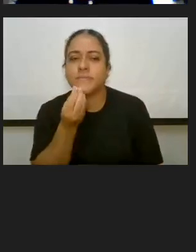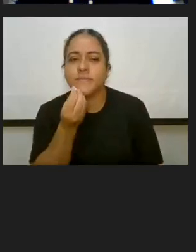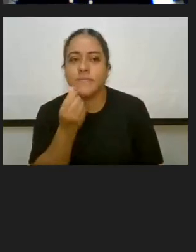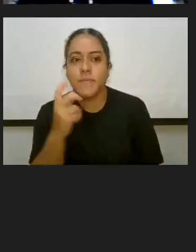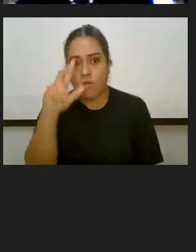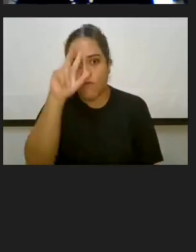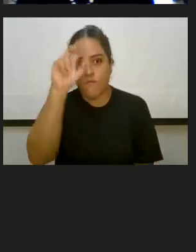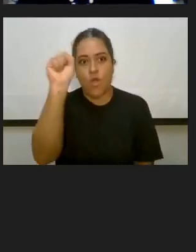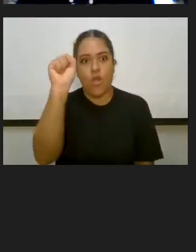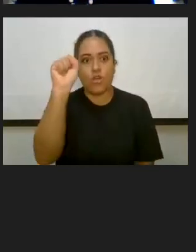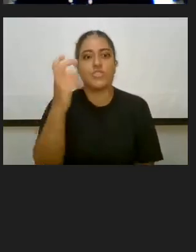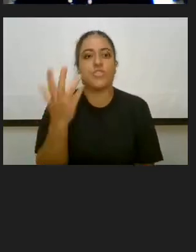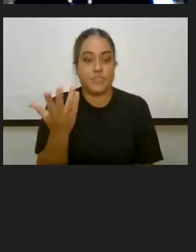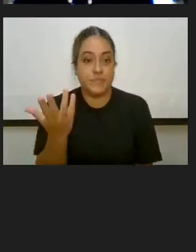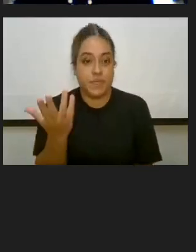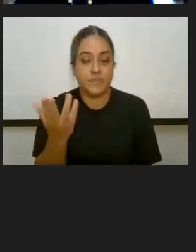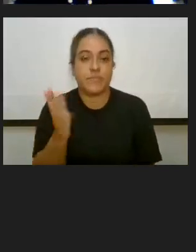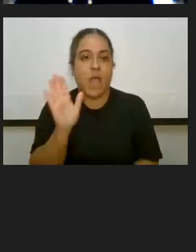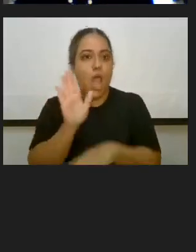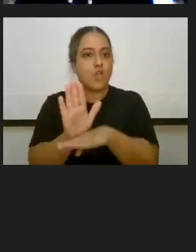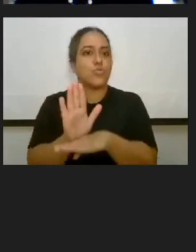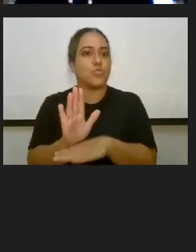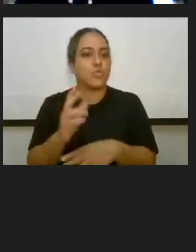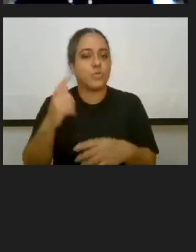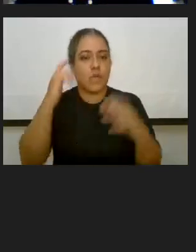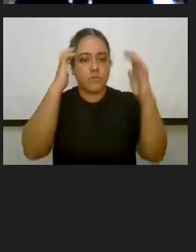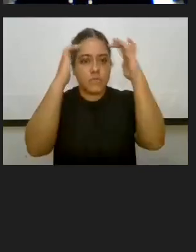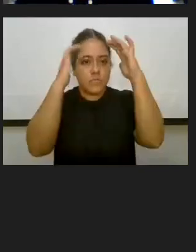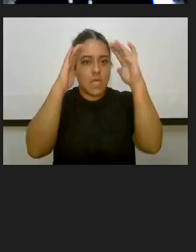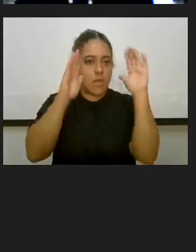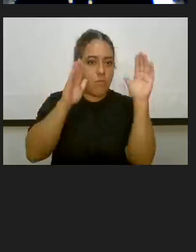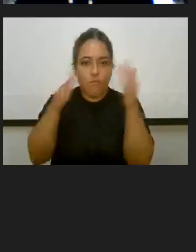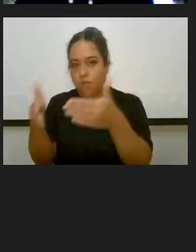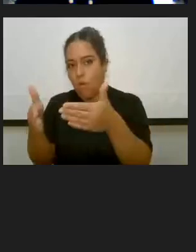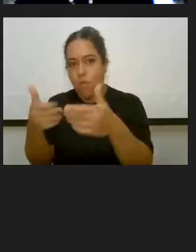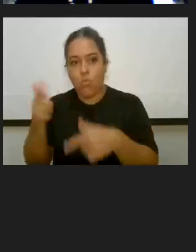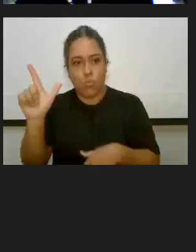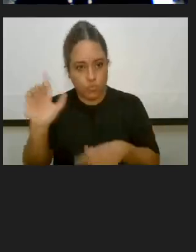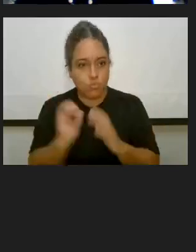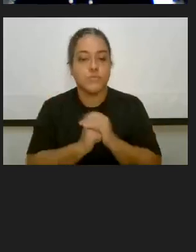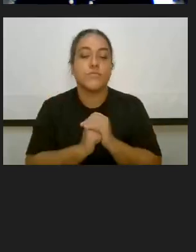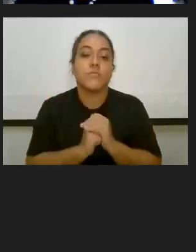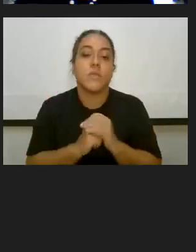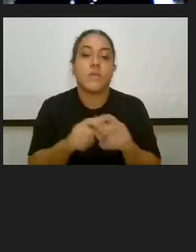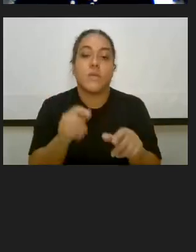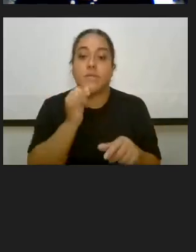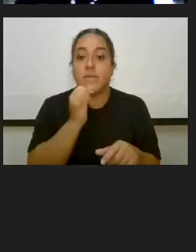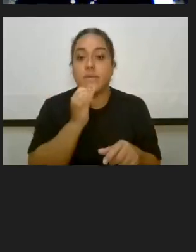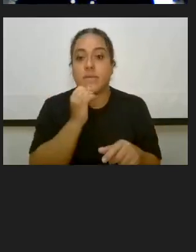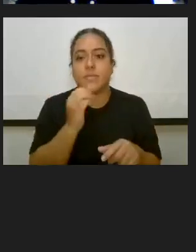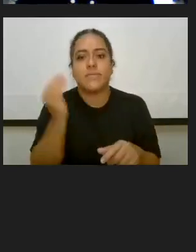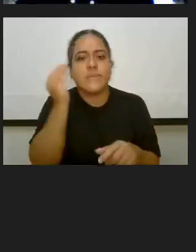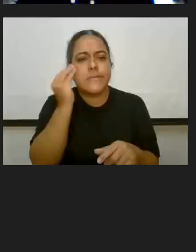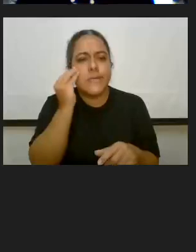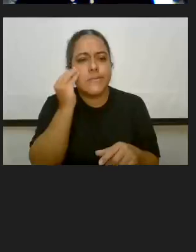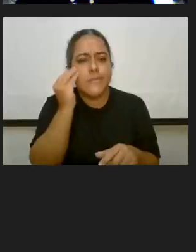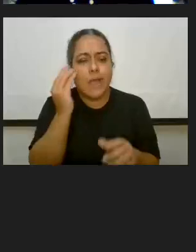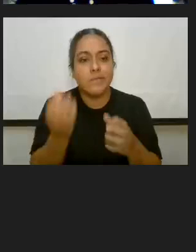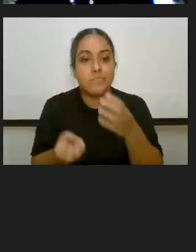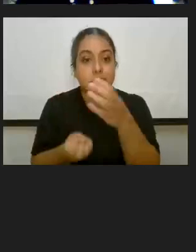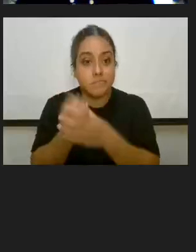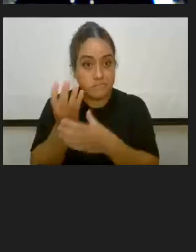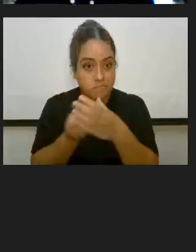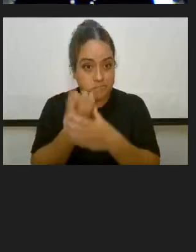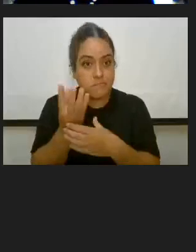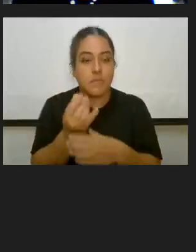aversiva. Essas daqui que vão direto no local vão tentar produzir